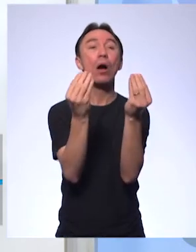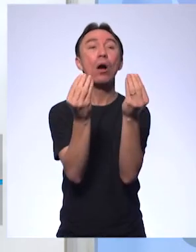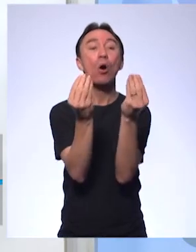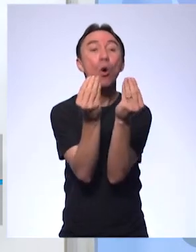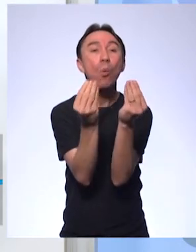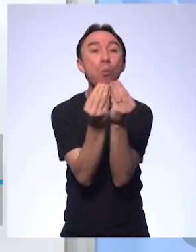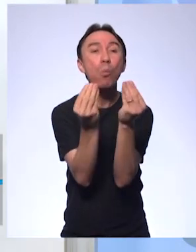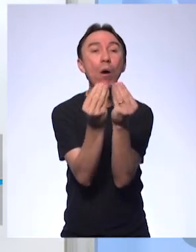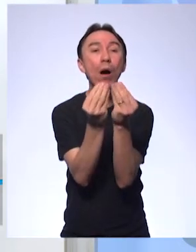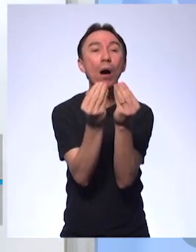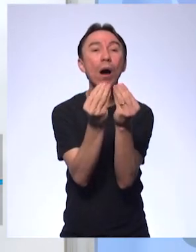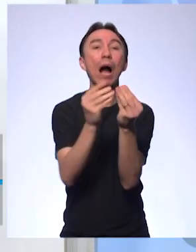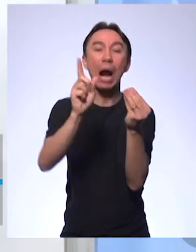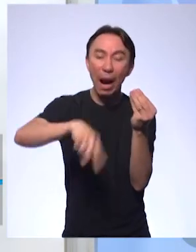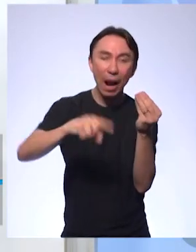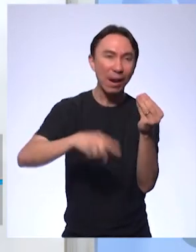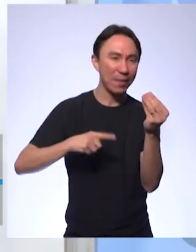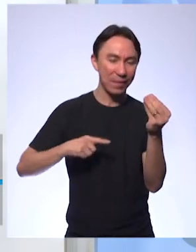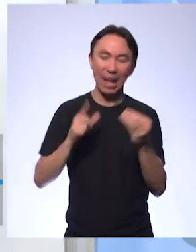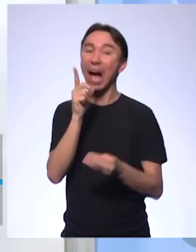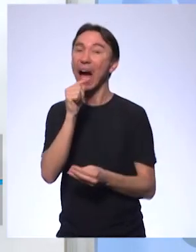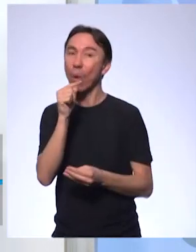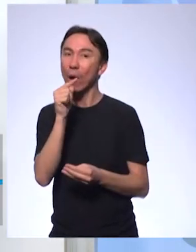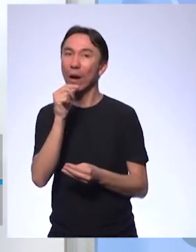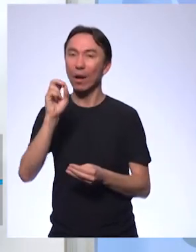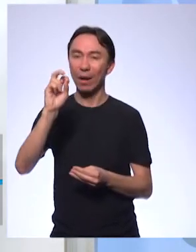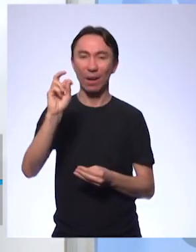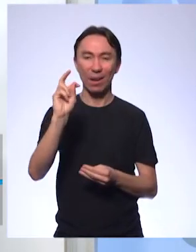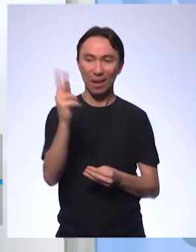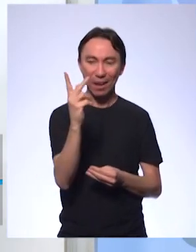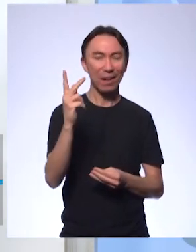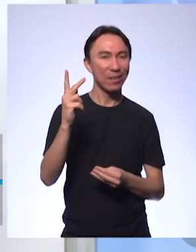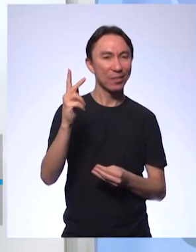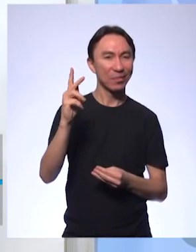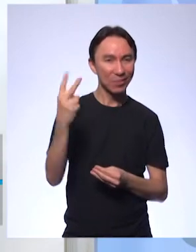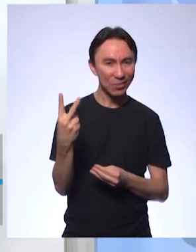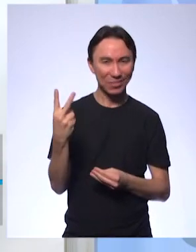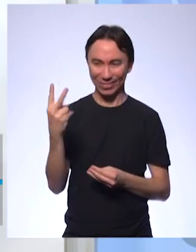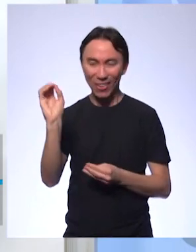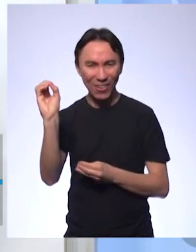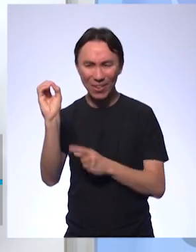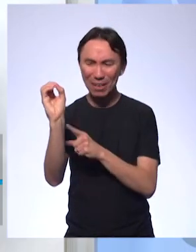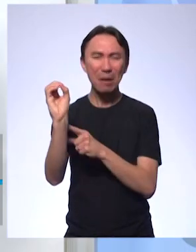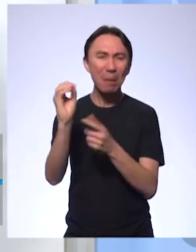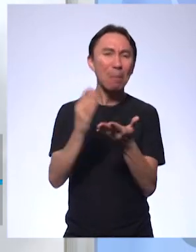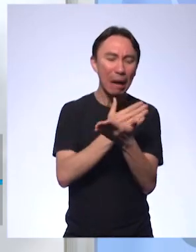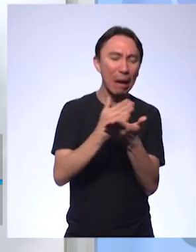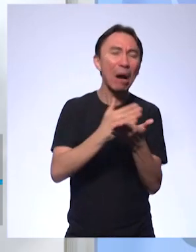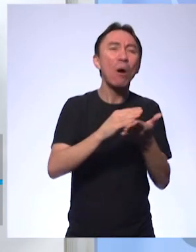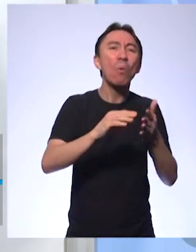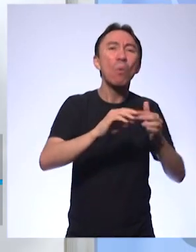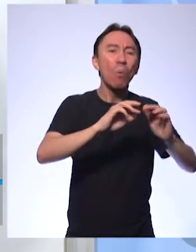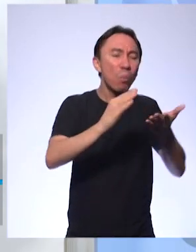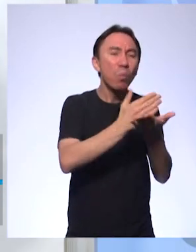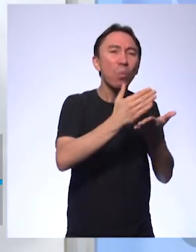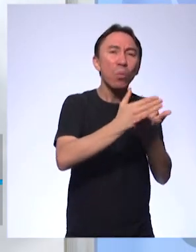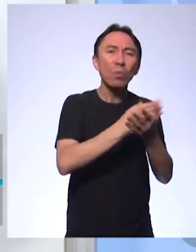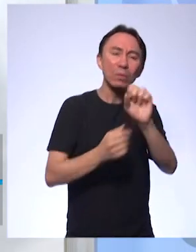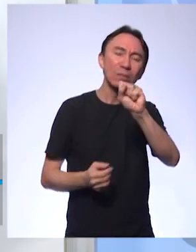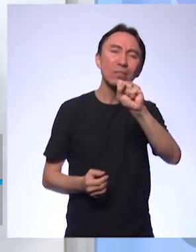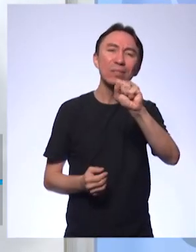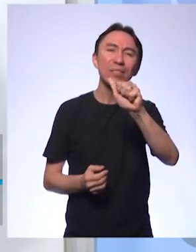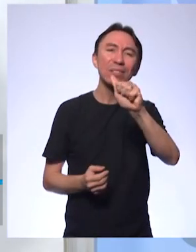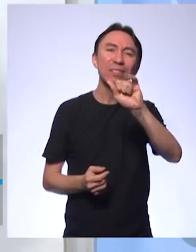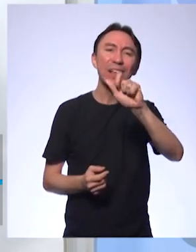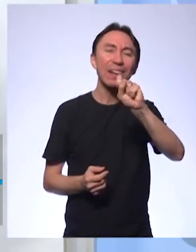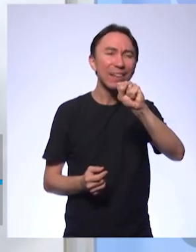mistura, água, H2O, e mais alguns sais. Mas, professor, a gente coloca sal na água, mas você